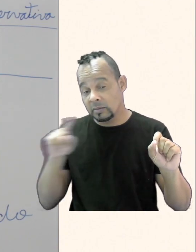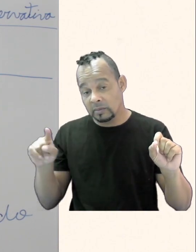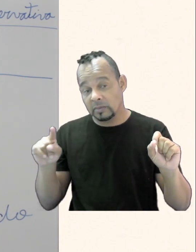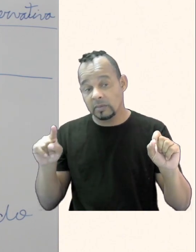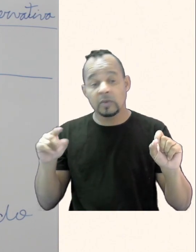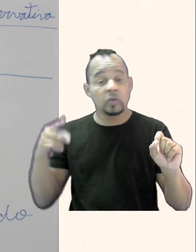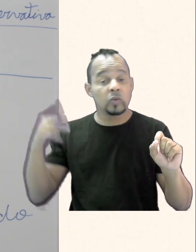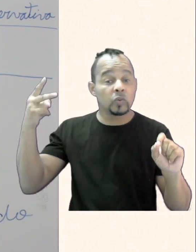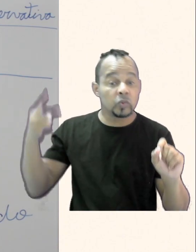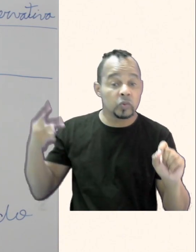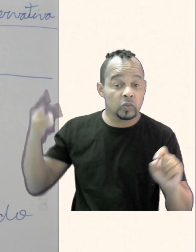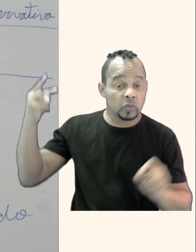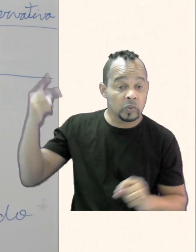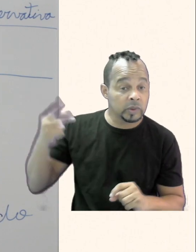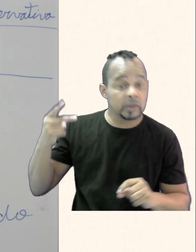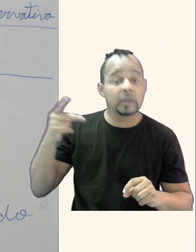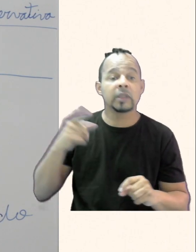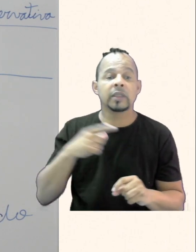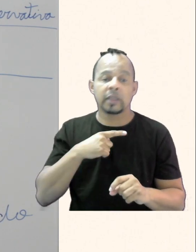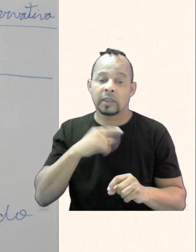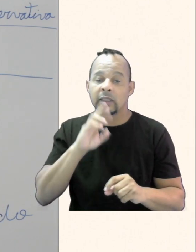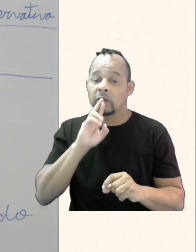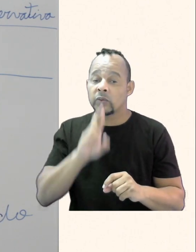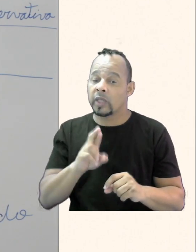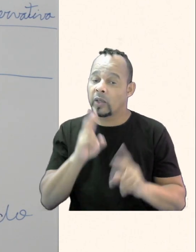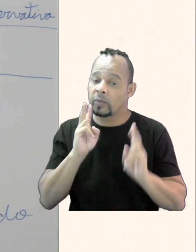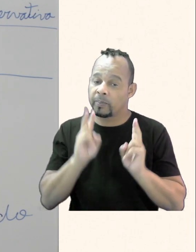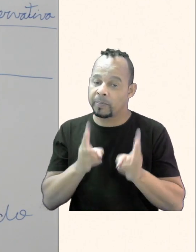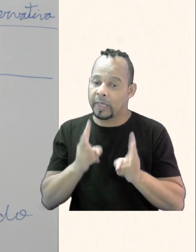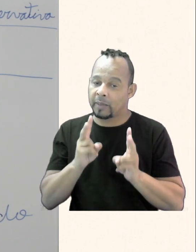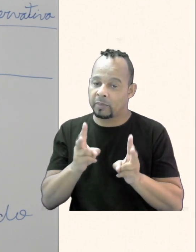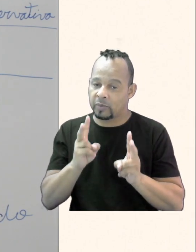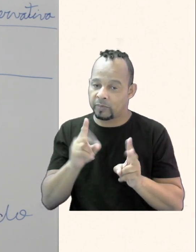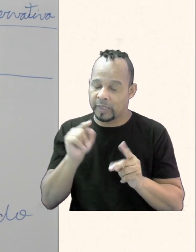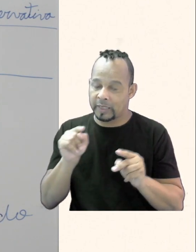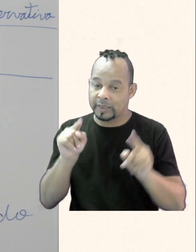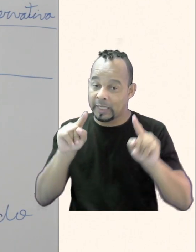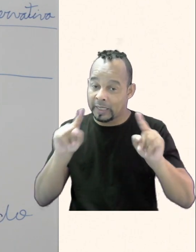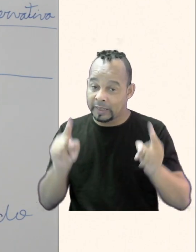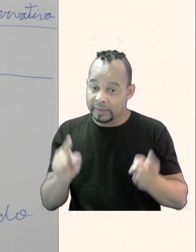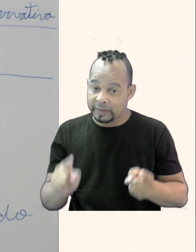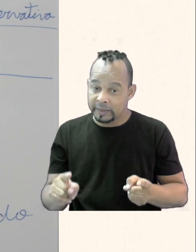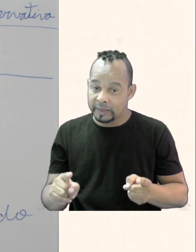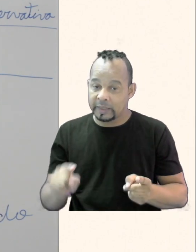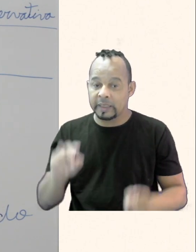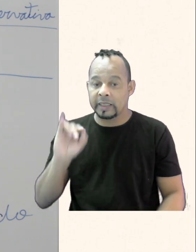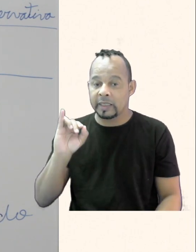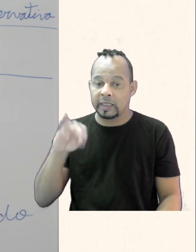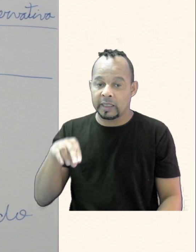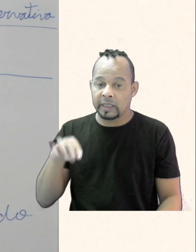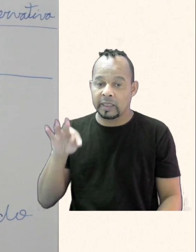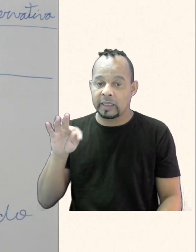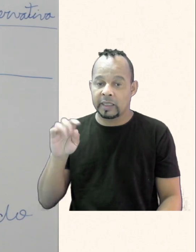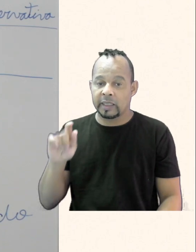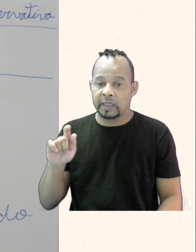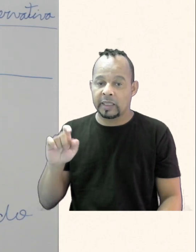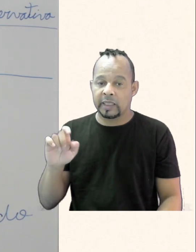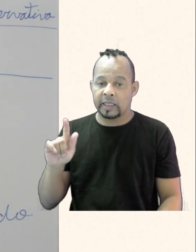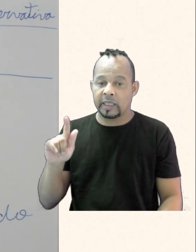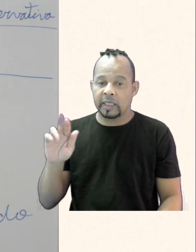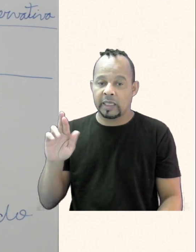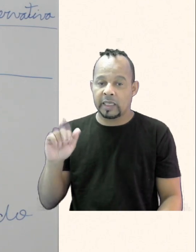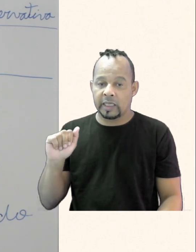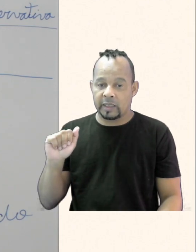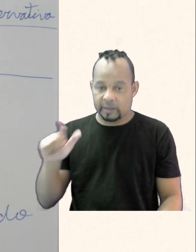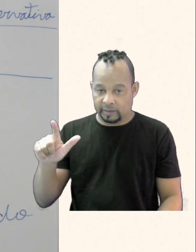obtive o mesmo resultado para esta integral. Se essa integral, que é o trabalho, certo?